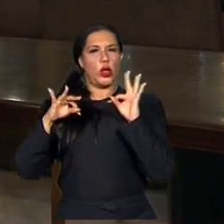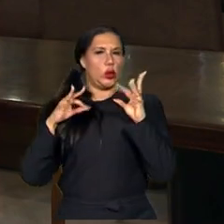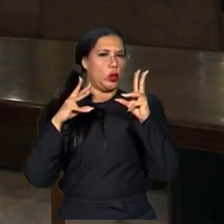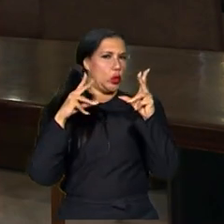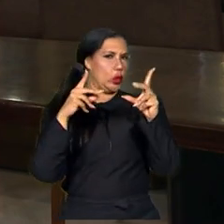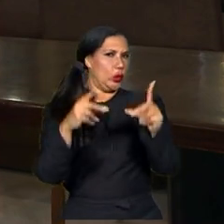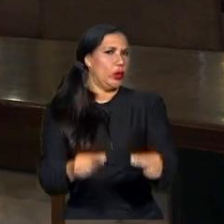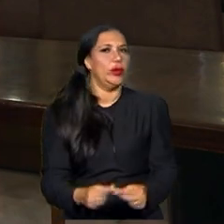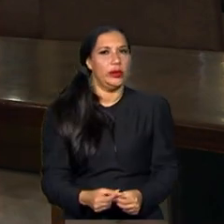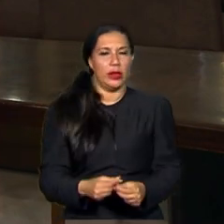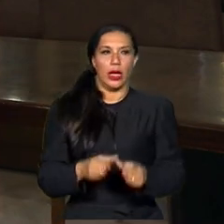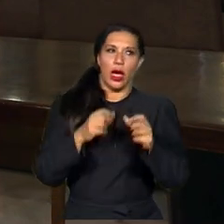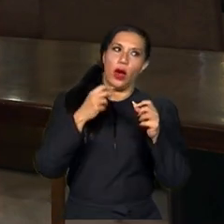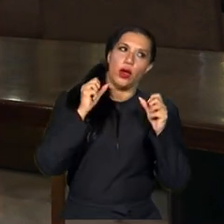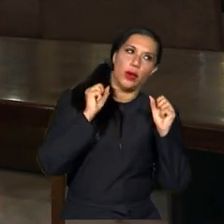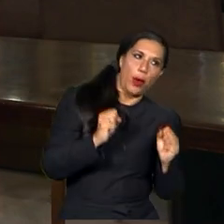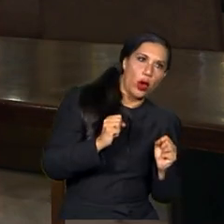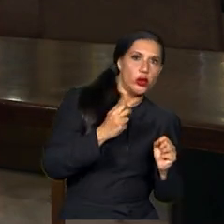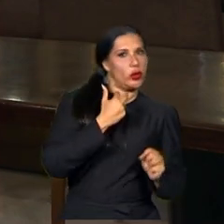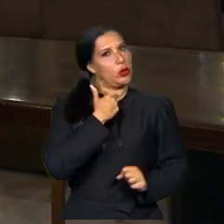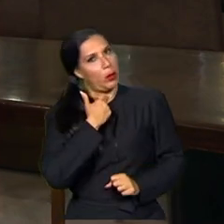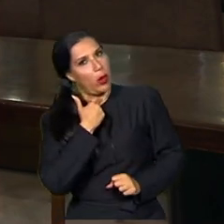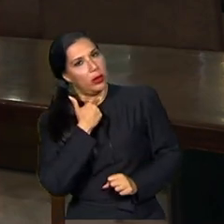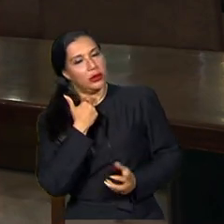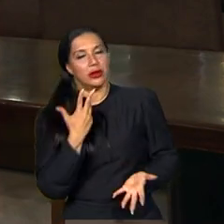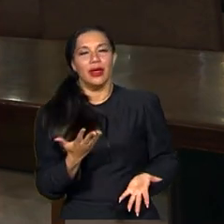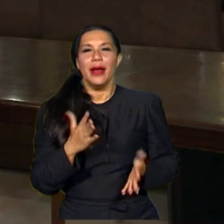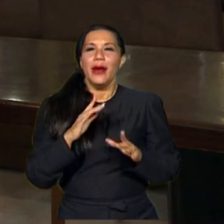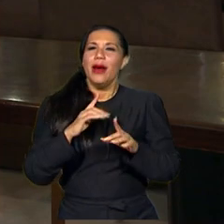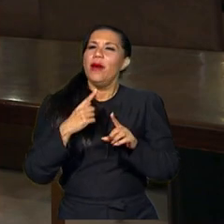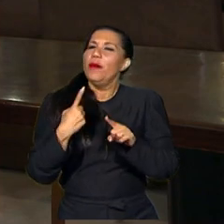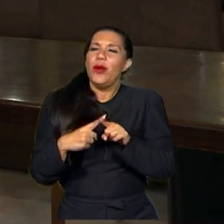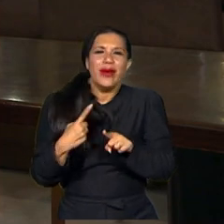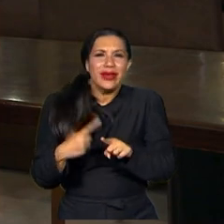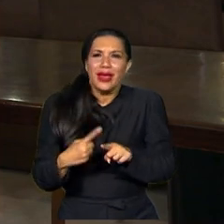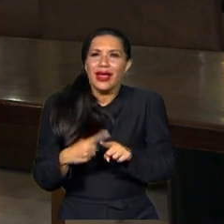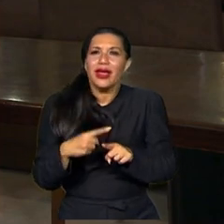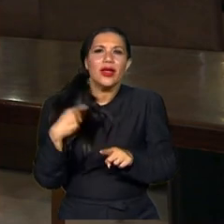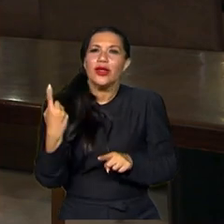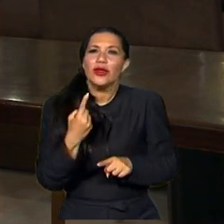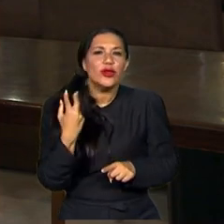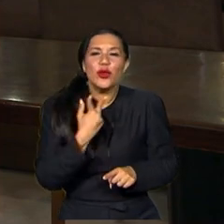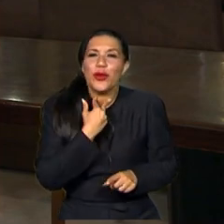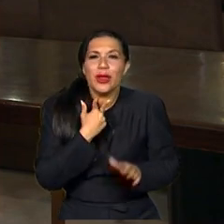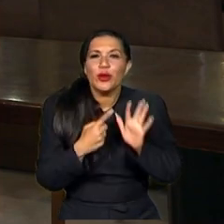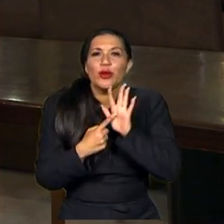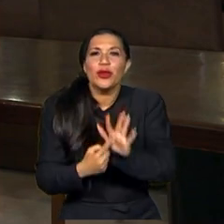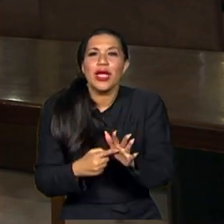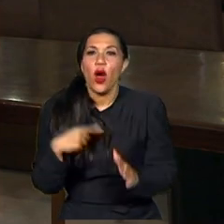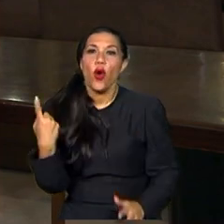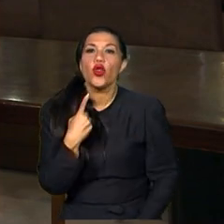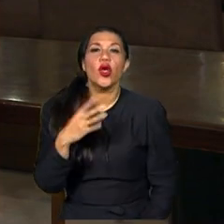até essas coisas que pode, as coisas que não pode também. Então, por que a gente também não pode mostrar a